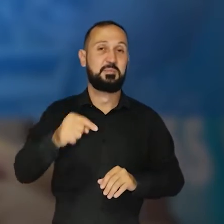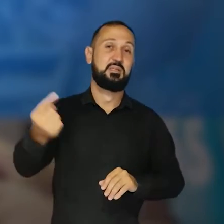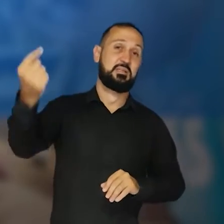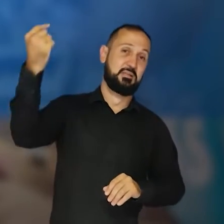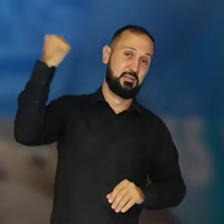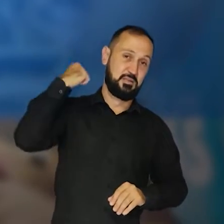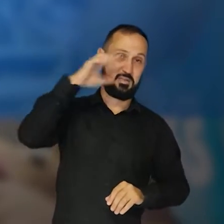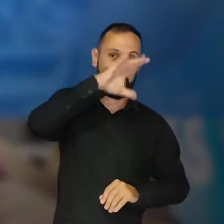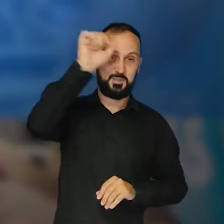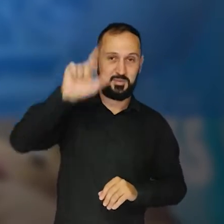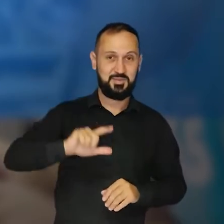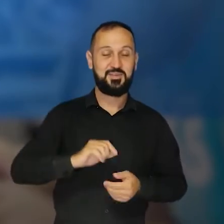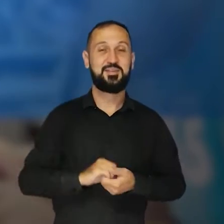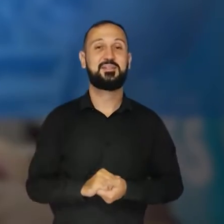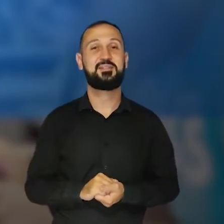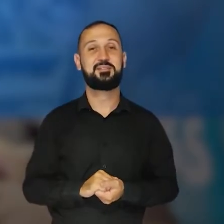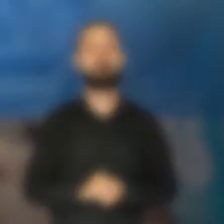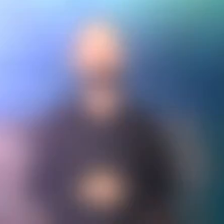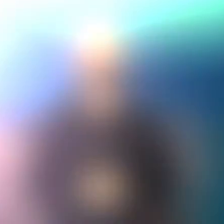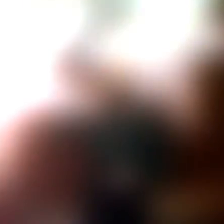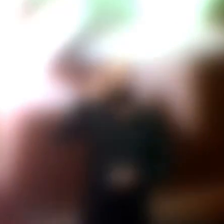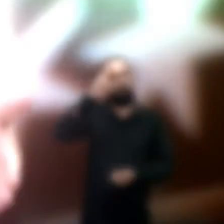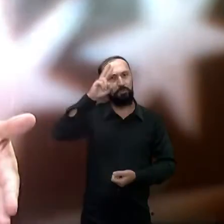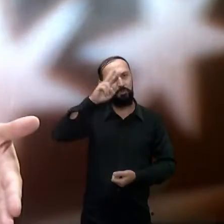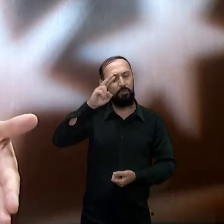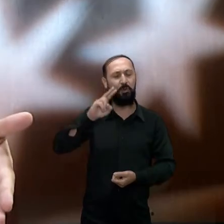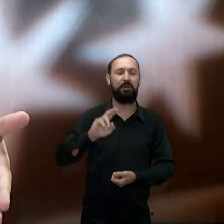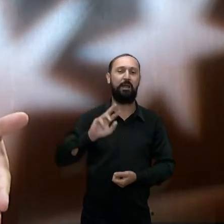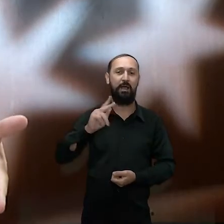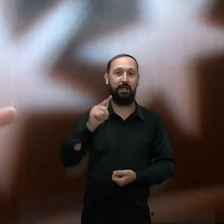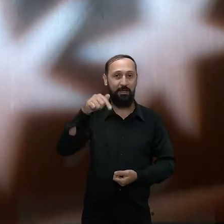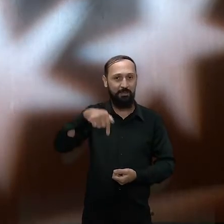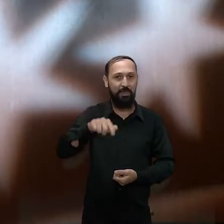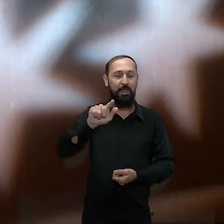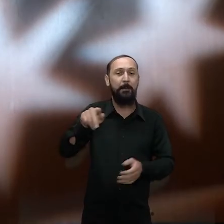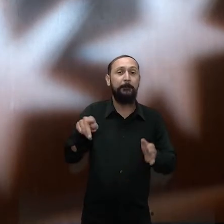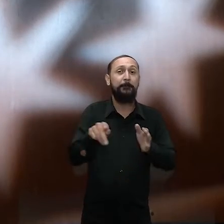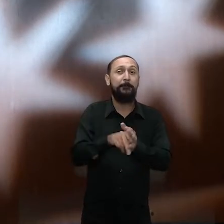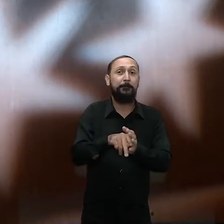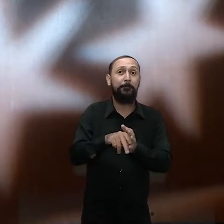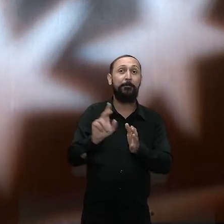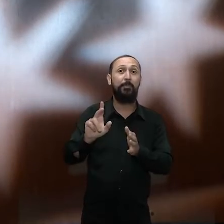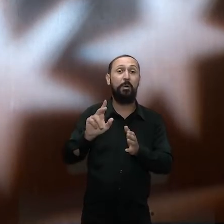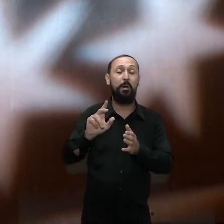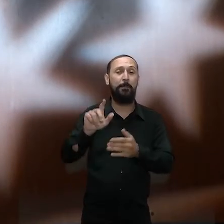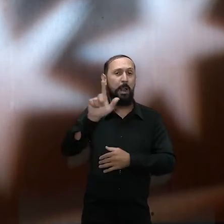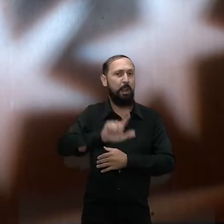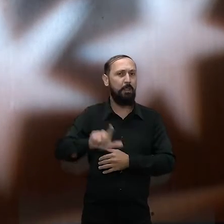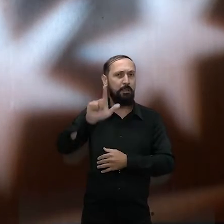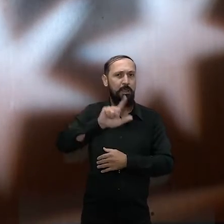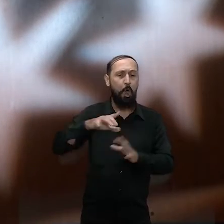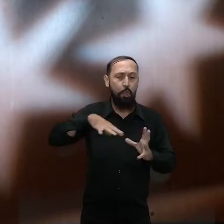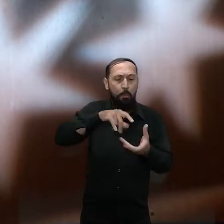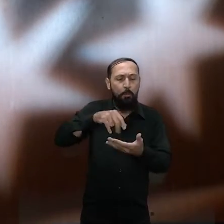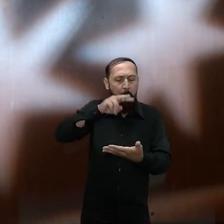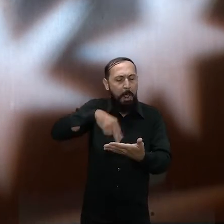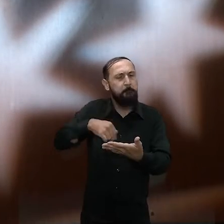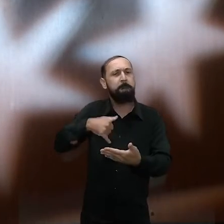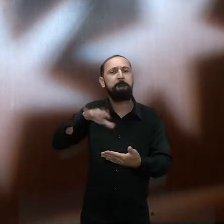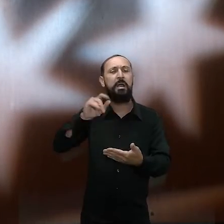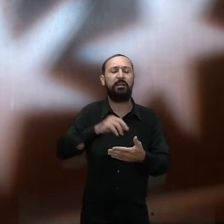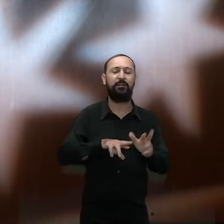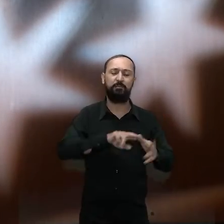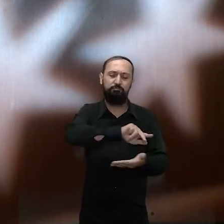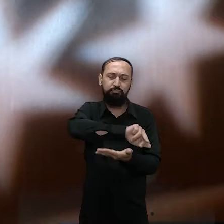viveram esse momento do cinema no Mato Grosso do Sul. As histórias em quadrinhos são um dos gêneros literários mais lidos em todo o